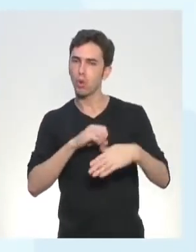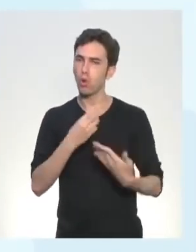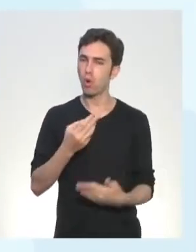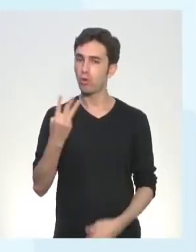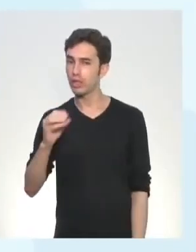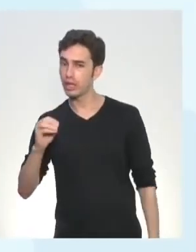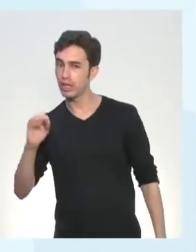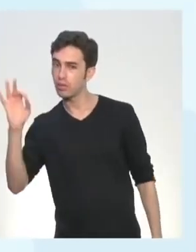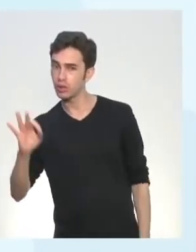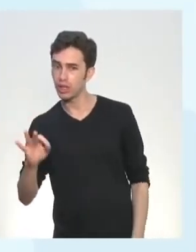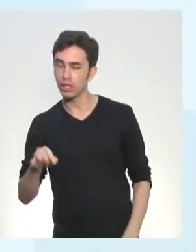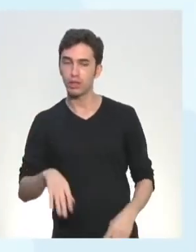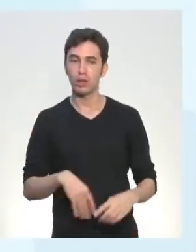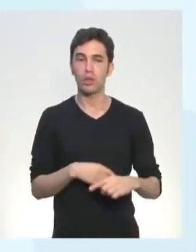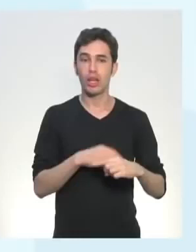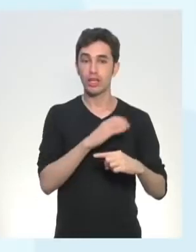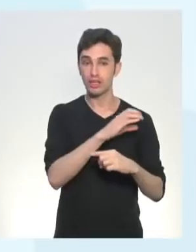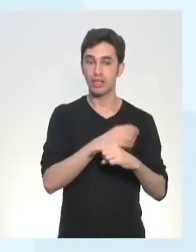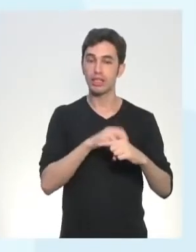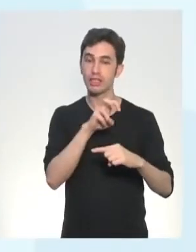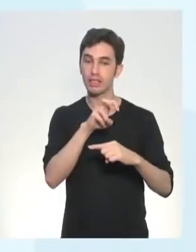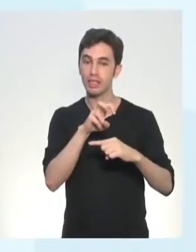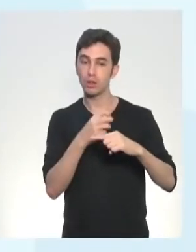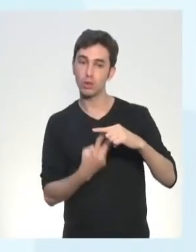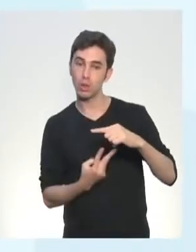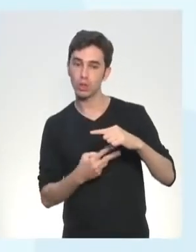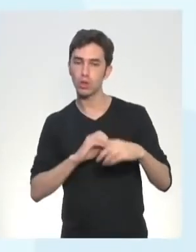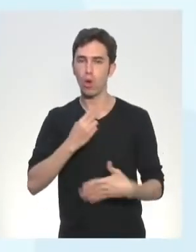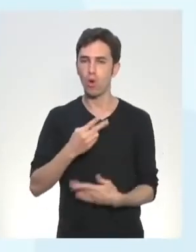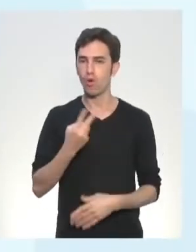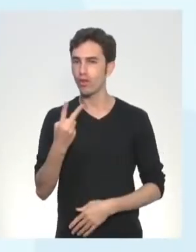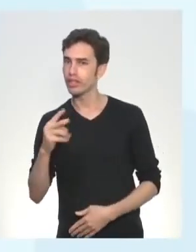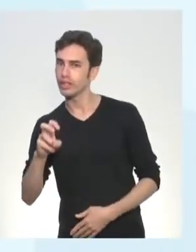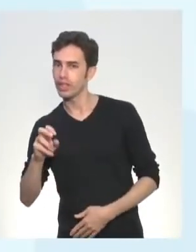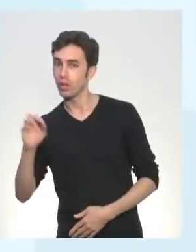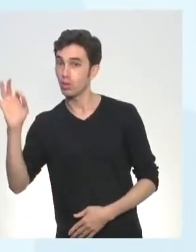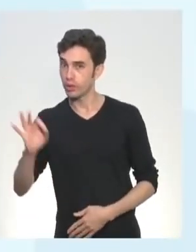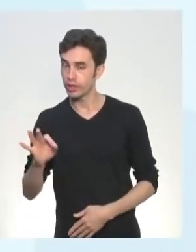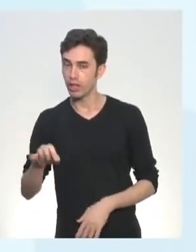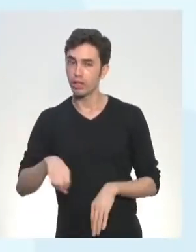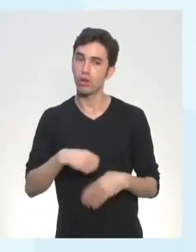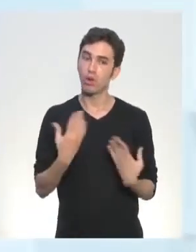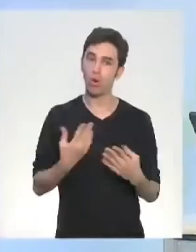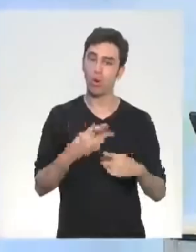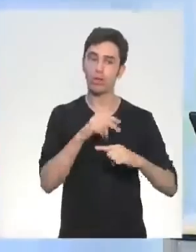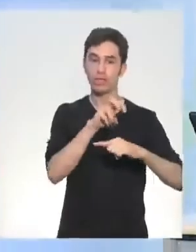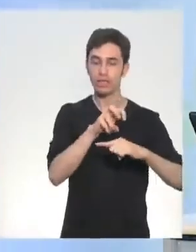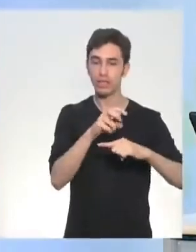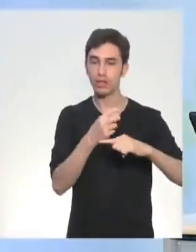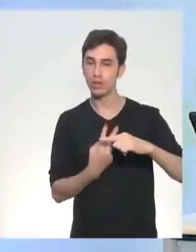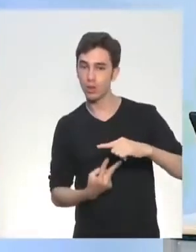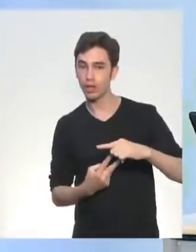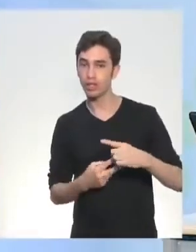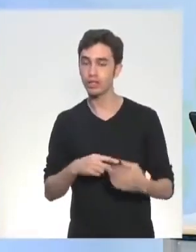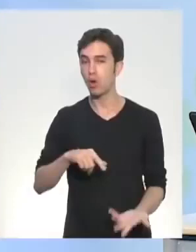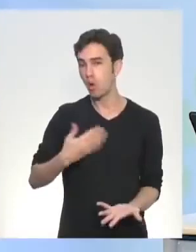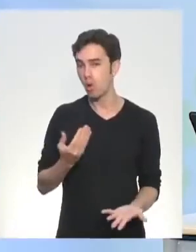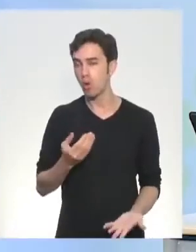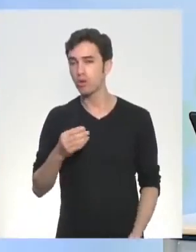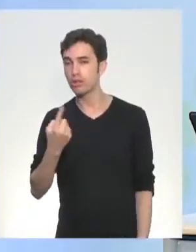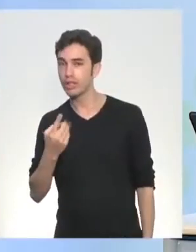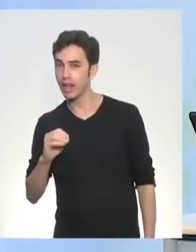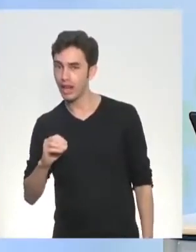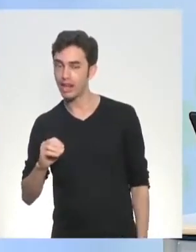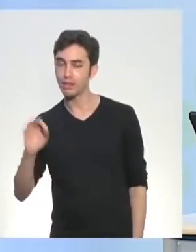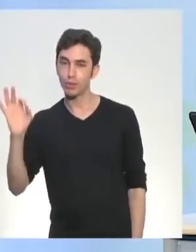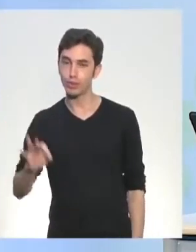item D, 5/2 ou 10%. Bom, então ele fez lá 5 chutes, acertou 2. Eu primeiro tenho que pensar qual é